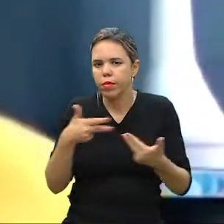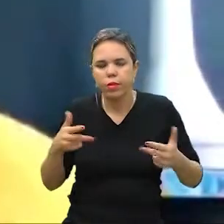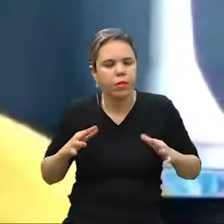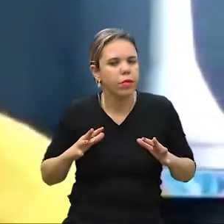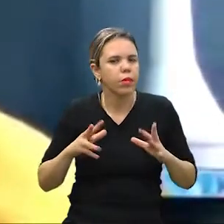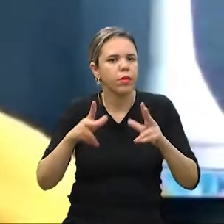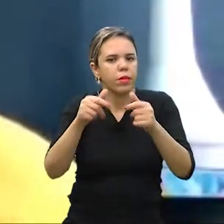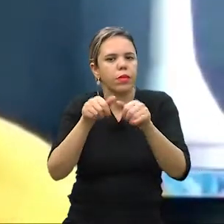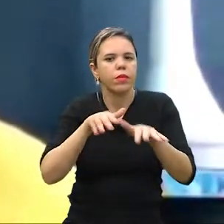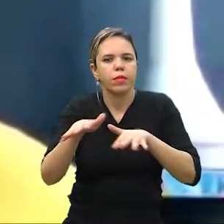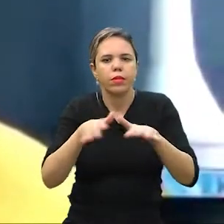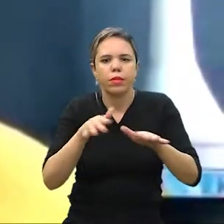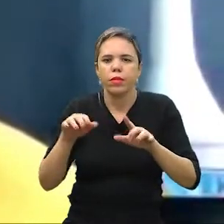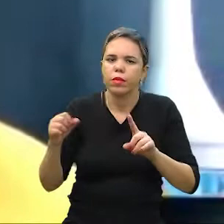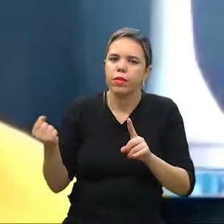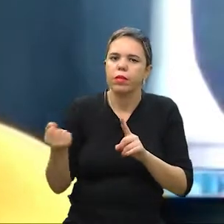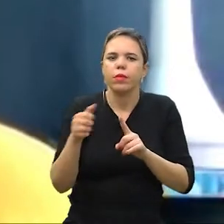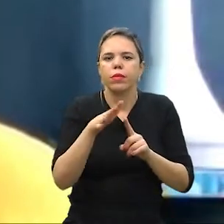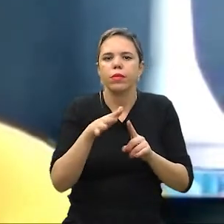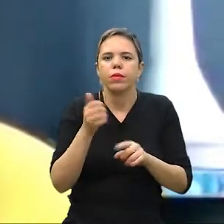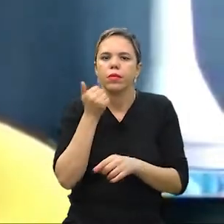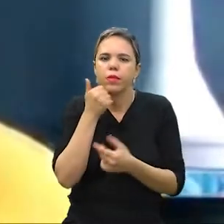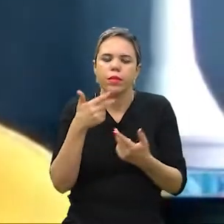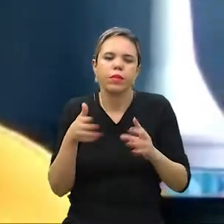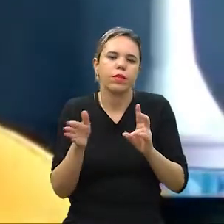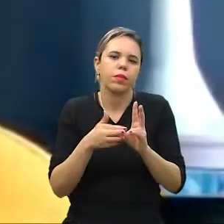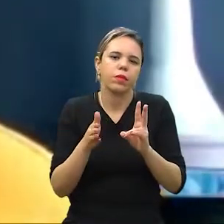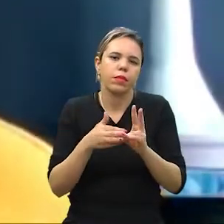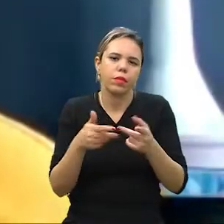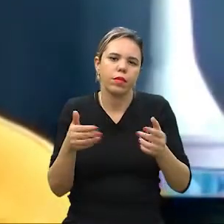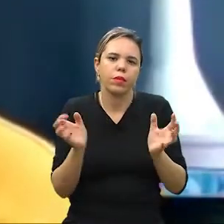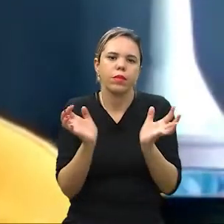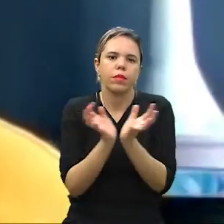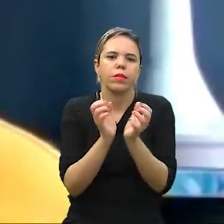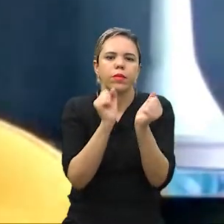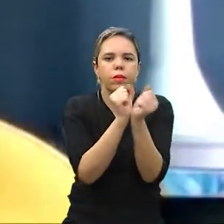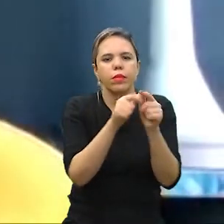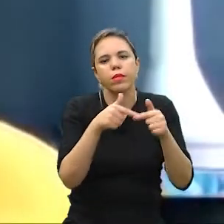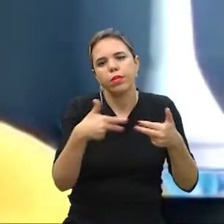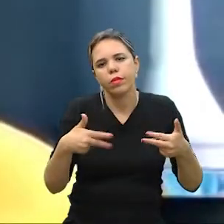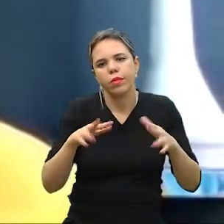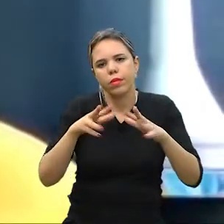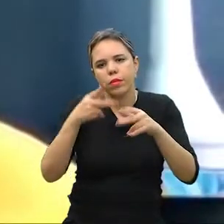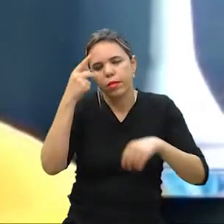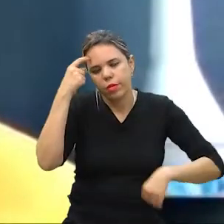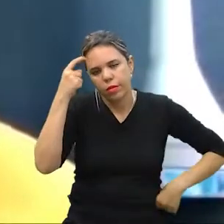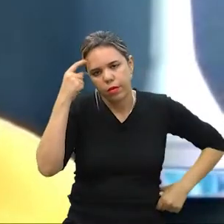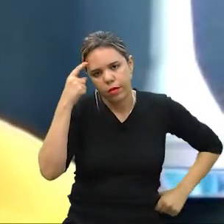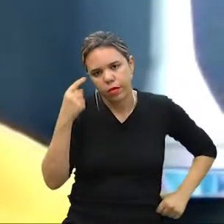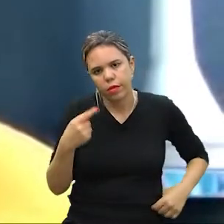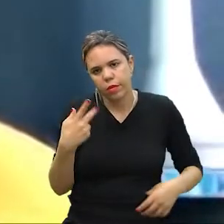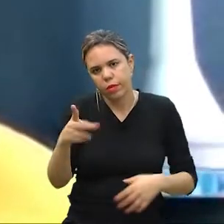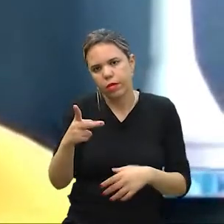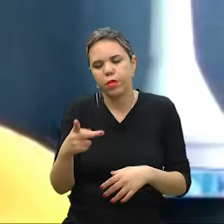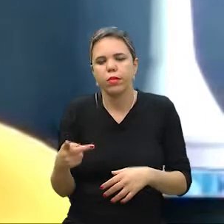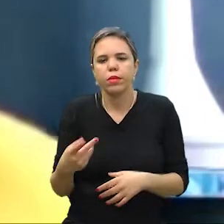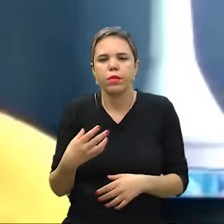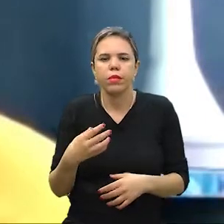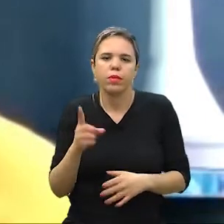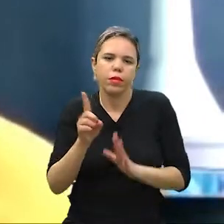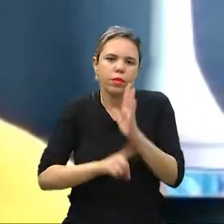energia, movimentos sociais, movimentos indígenas, quilombolas, todo mundo que pode pensar a partir do seu lugar de